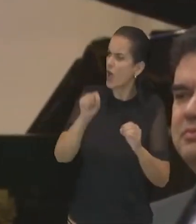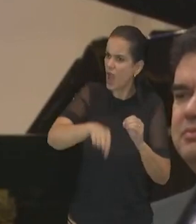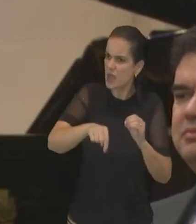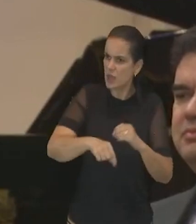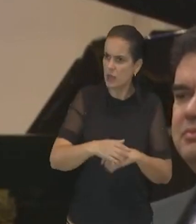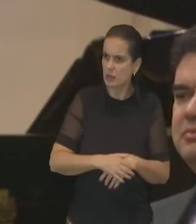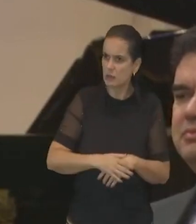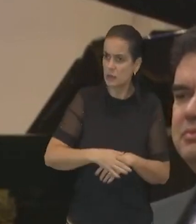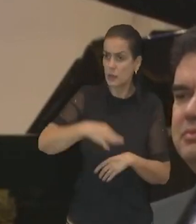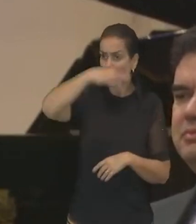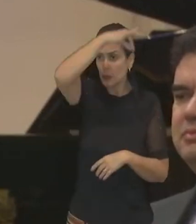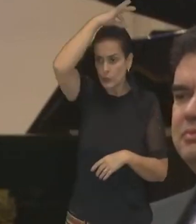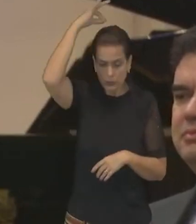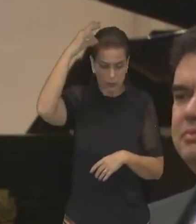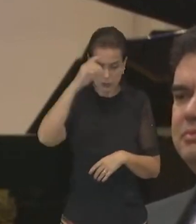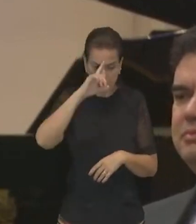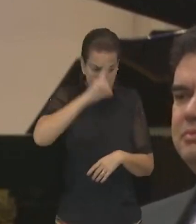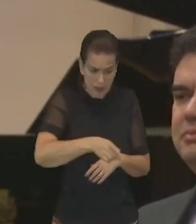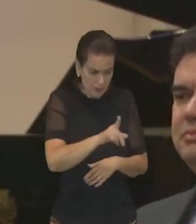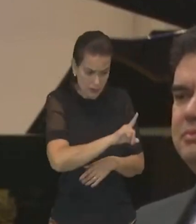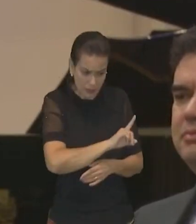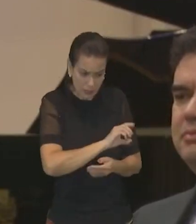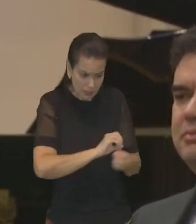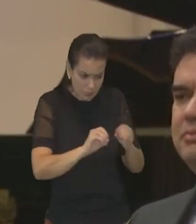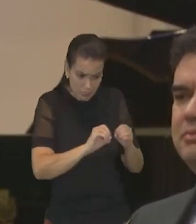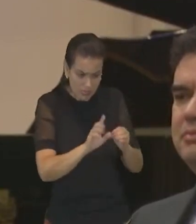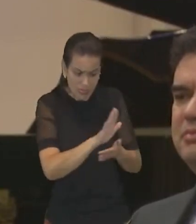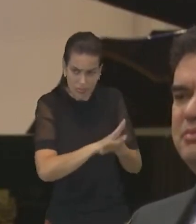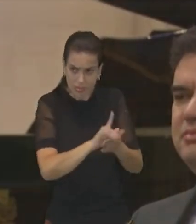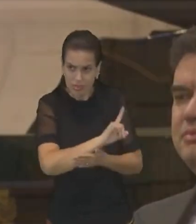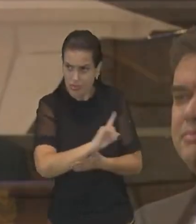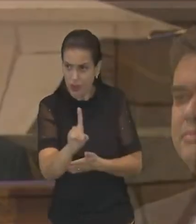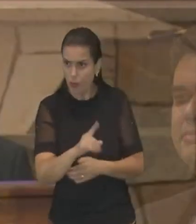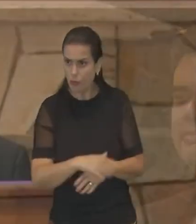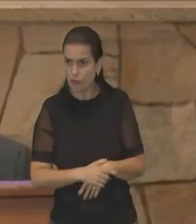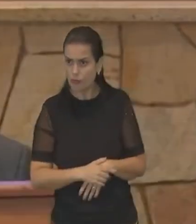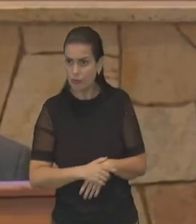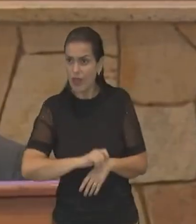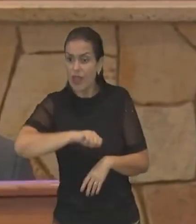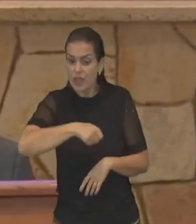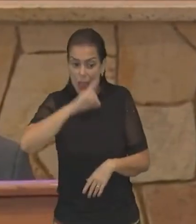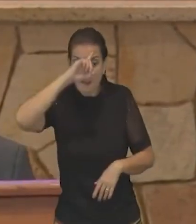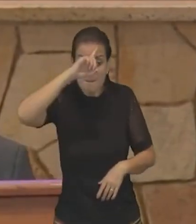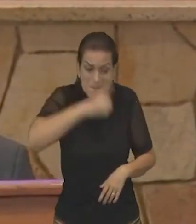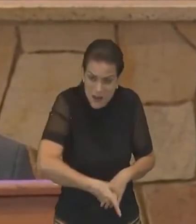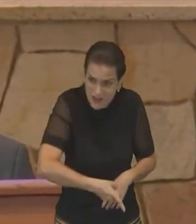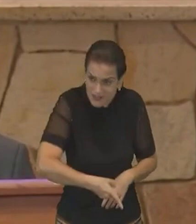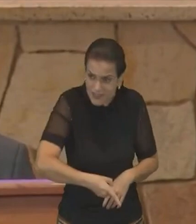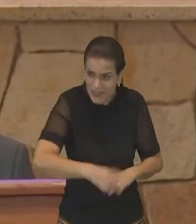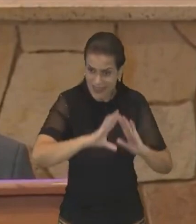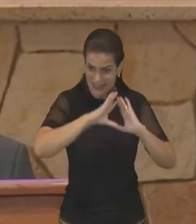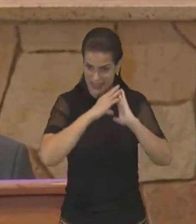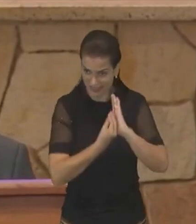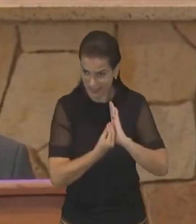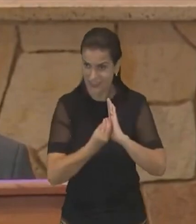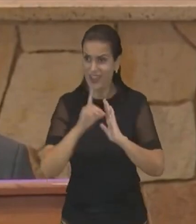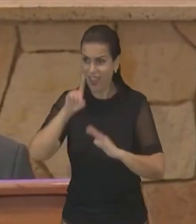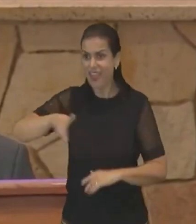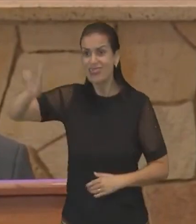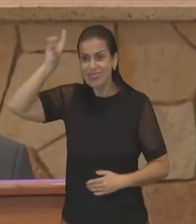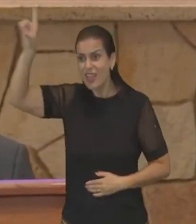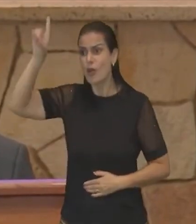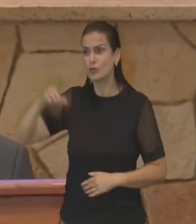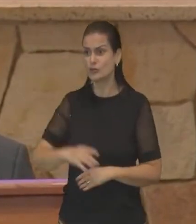E o Espírito Santo diz: e você não manda mesmo. Quem manda na igreja sou eu. Volte agora para o